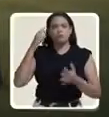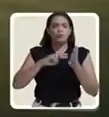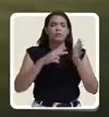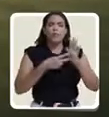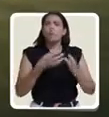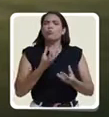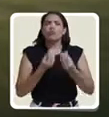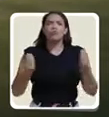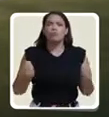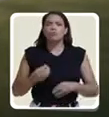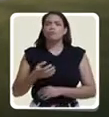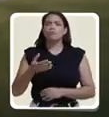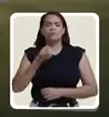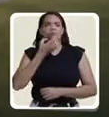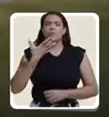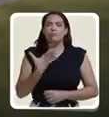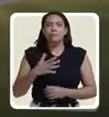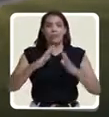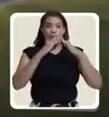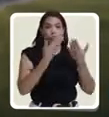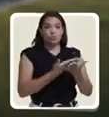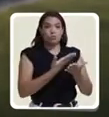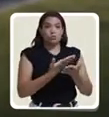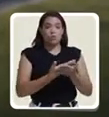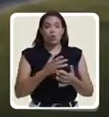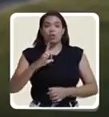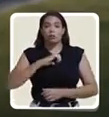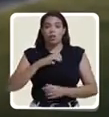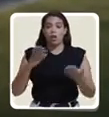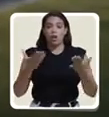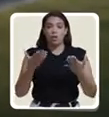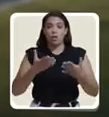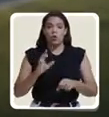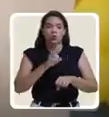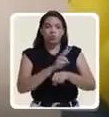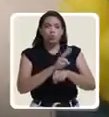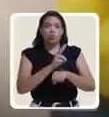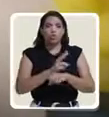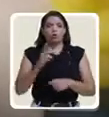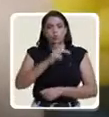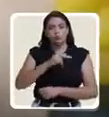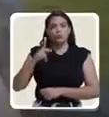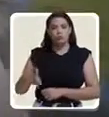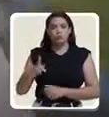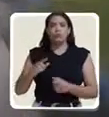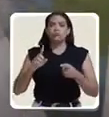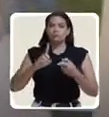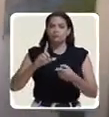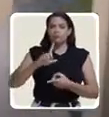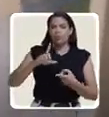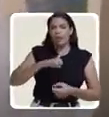para mim representa muito, né? Muito bom. A escola ela está oferecendo todas as condições, tanto com os educadores, agora